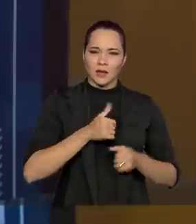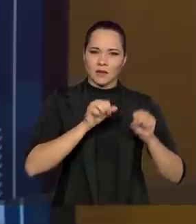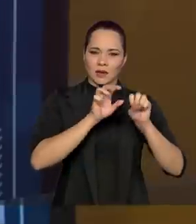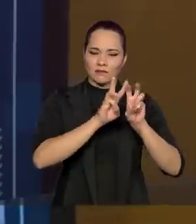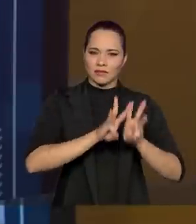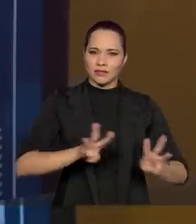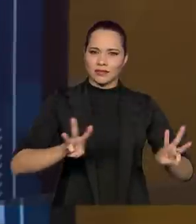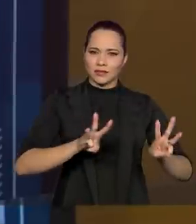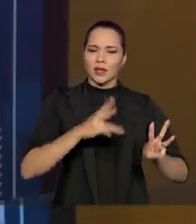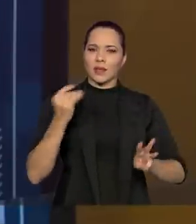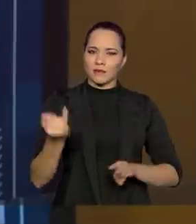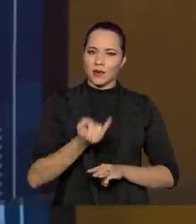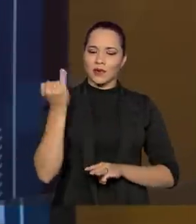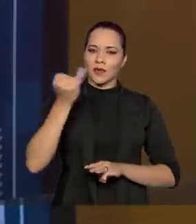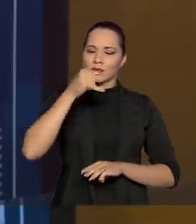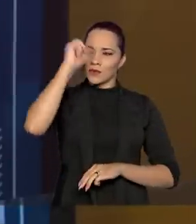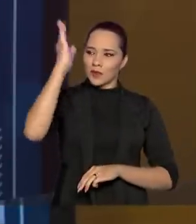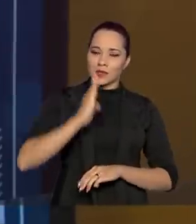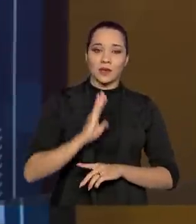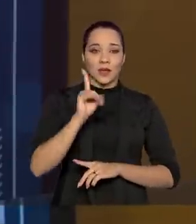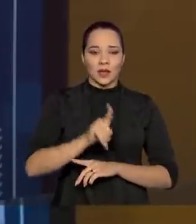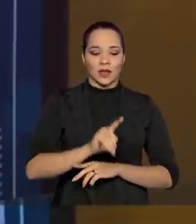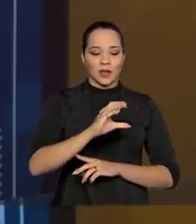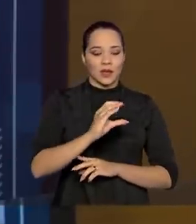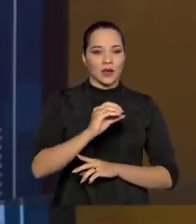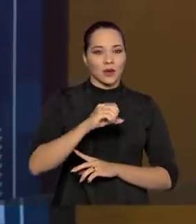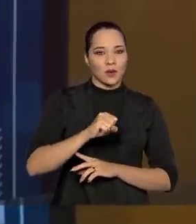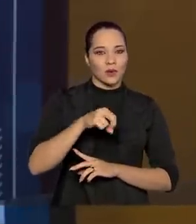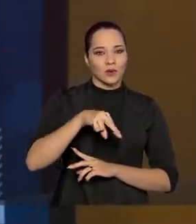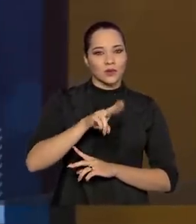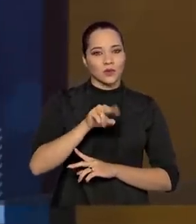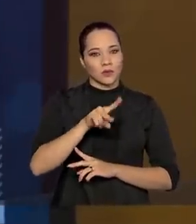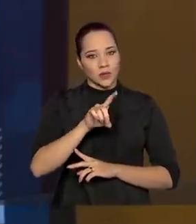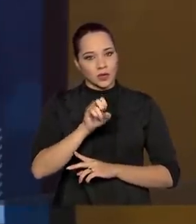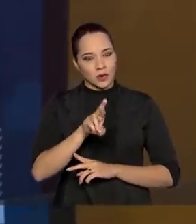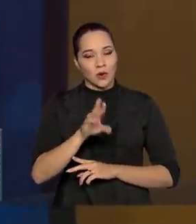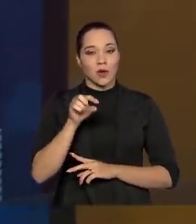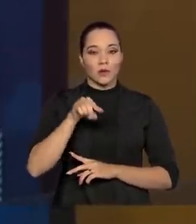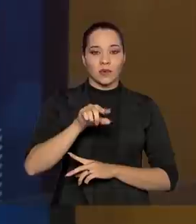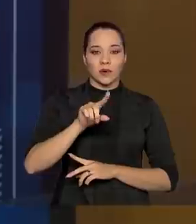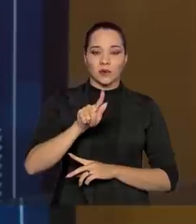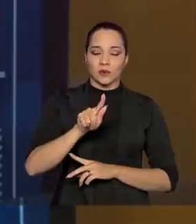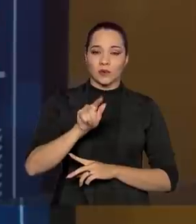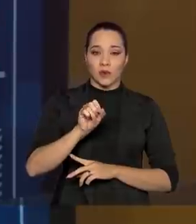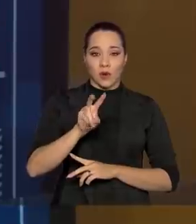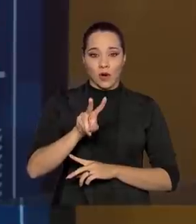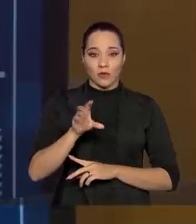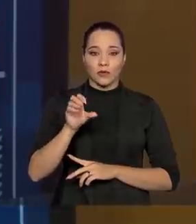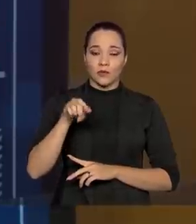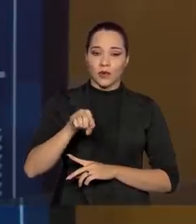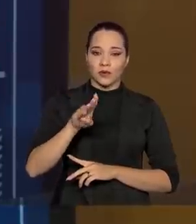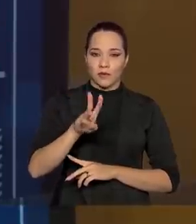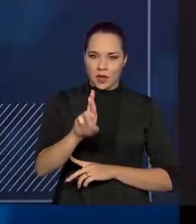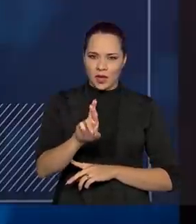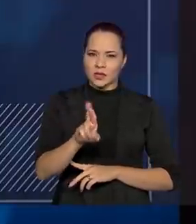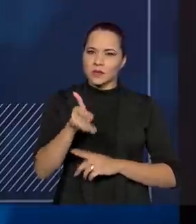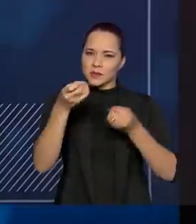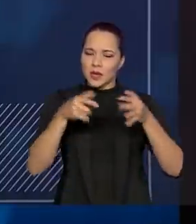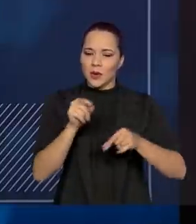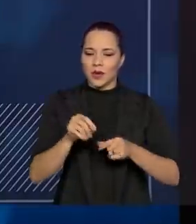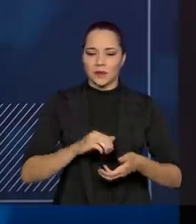muito bem sucedida no país nesse sentido, que é consumidor.gov.br. Né? O que você pode falar para a gente sobre ela?